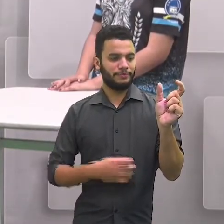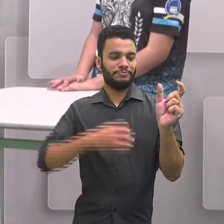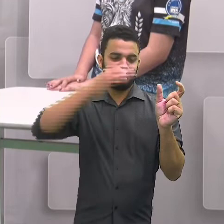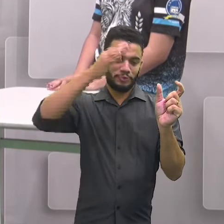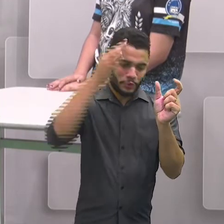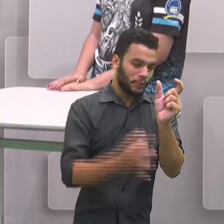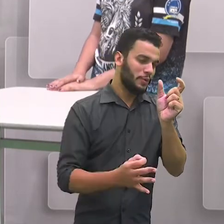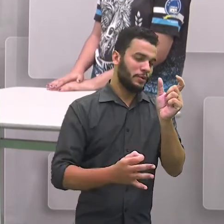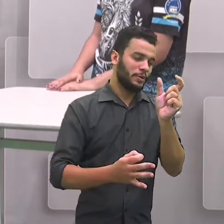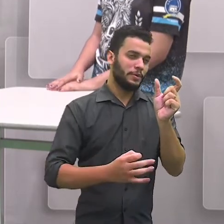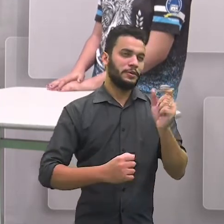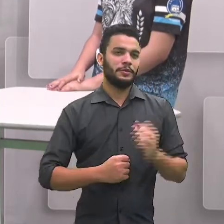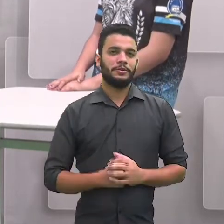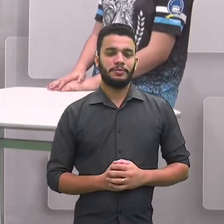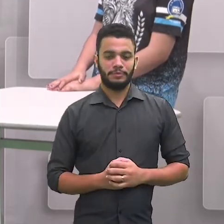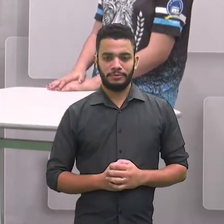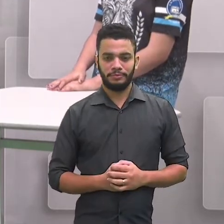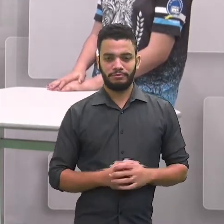Correta.